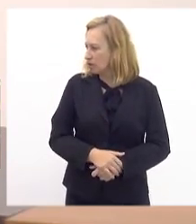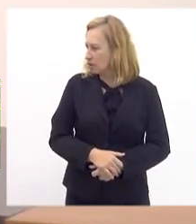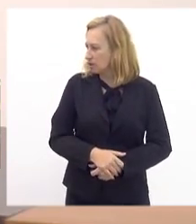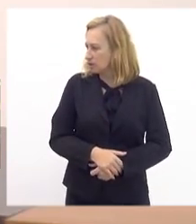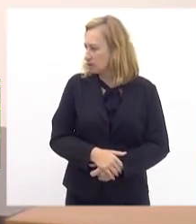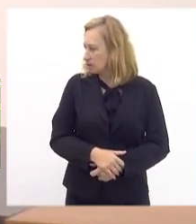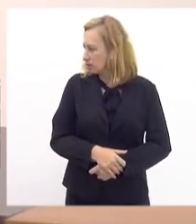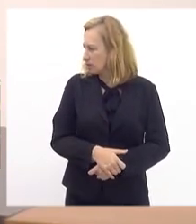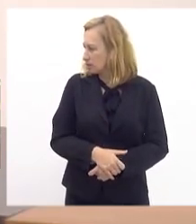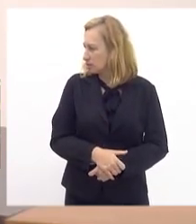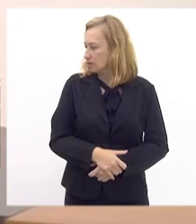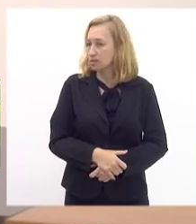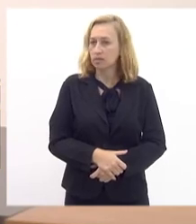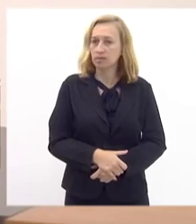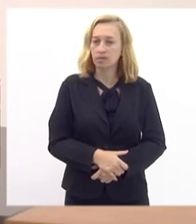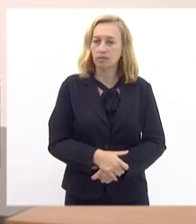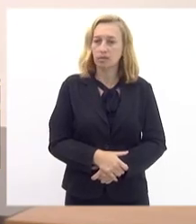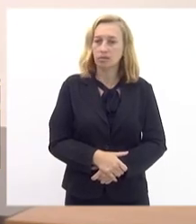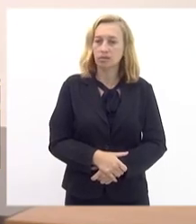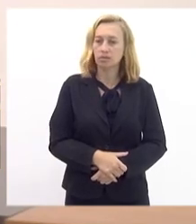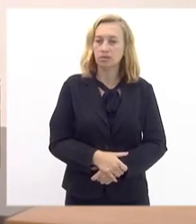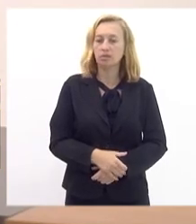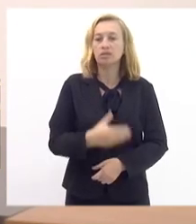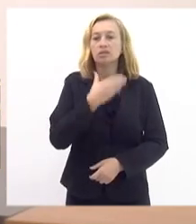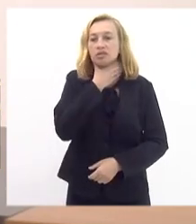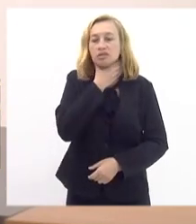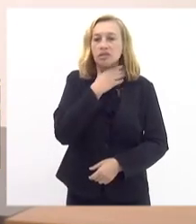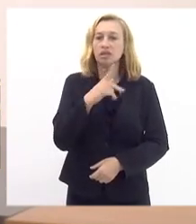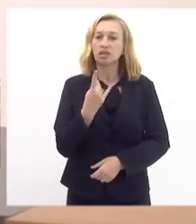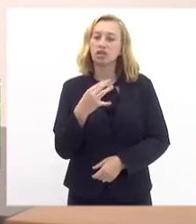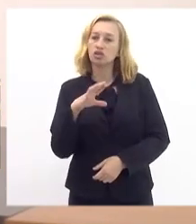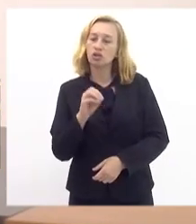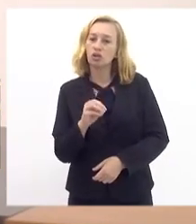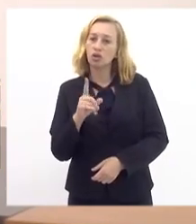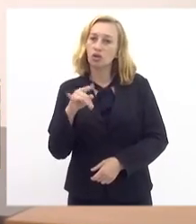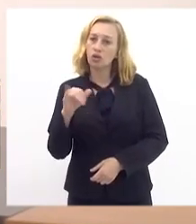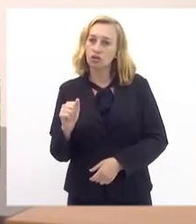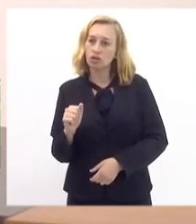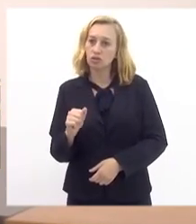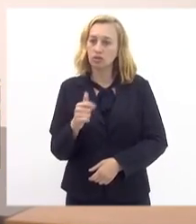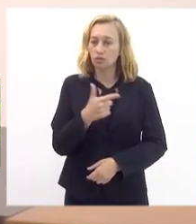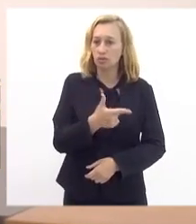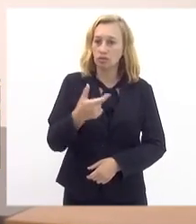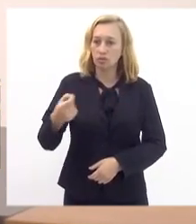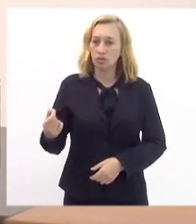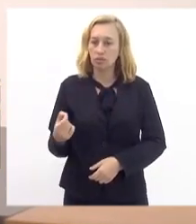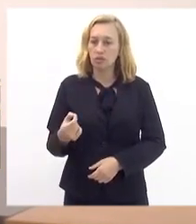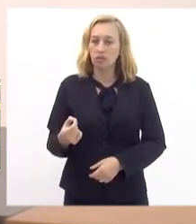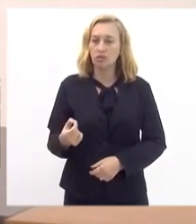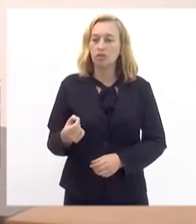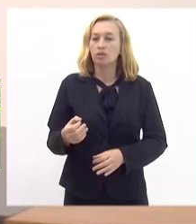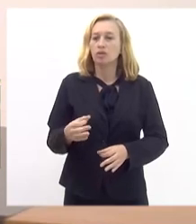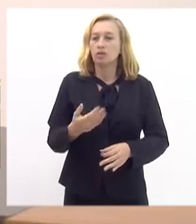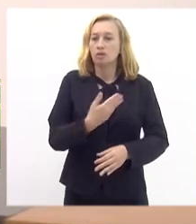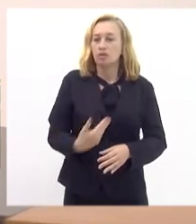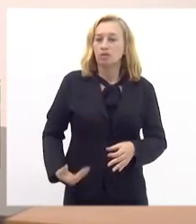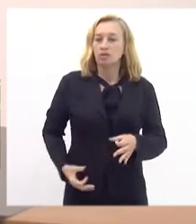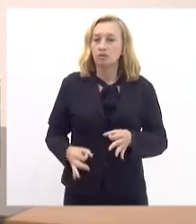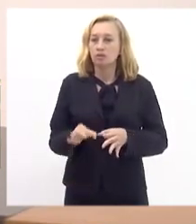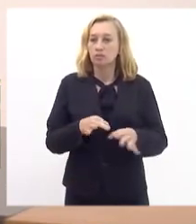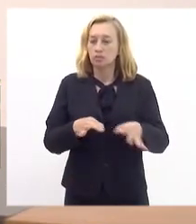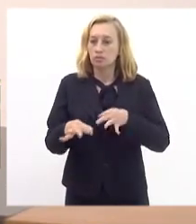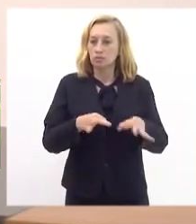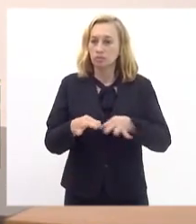pronunciado em função da crise do hidrológica de 2020 o governo orgasmo organizou um leilão